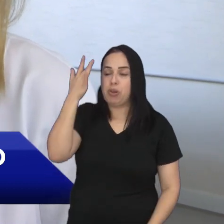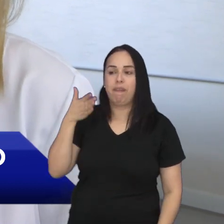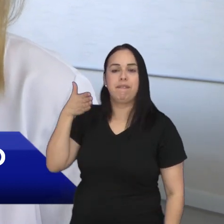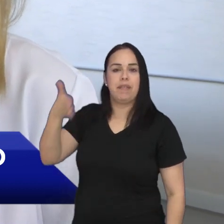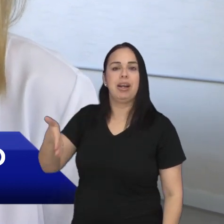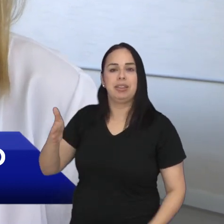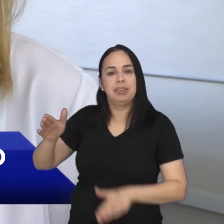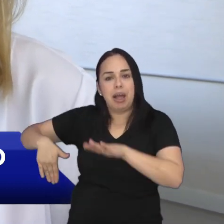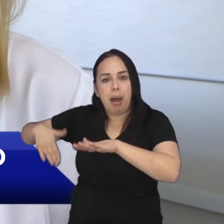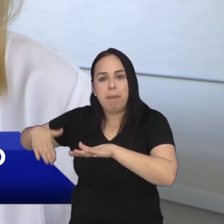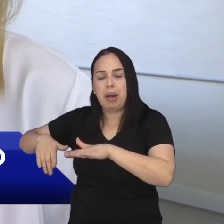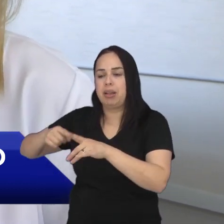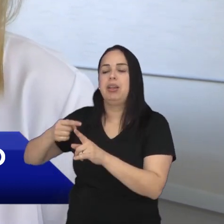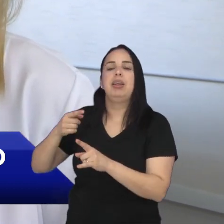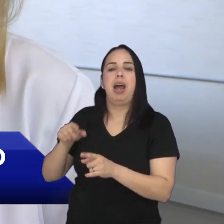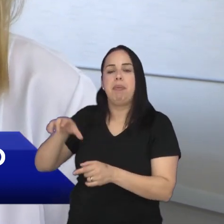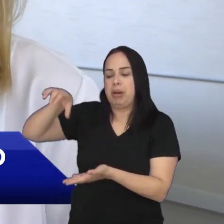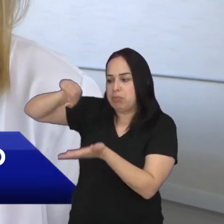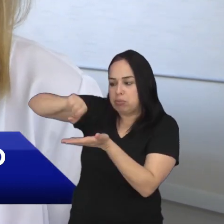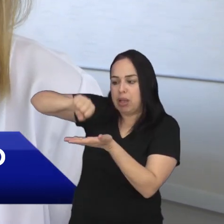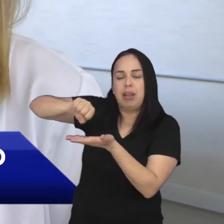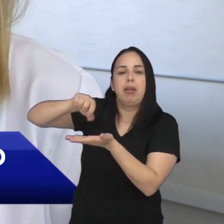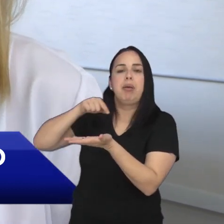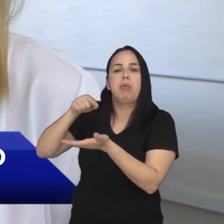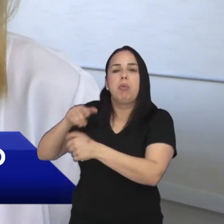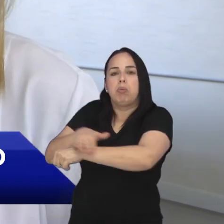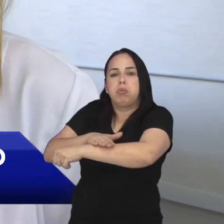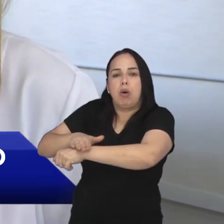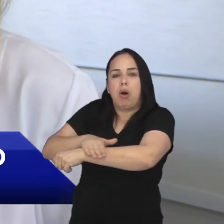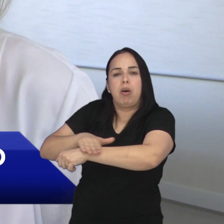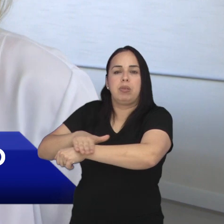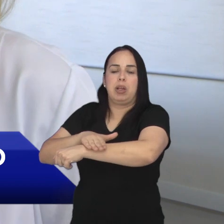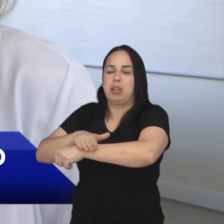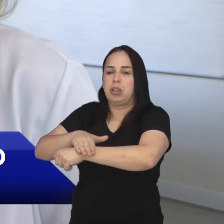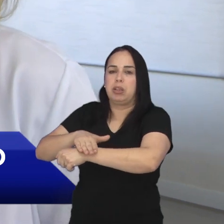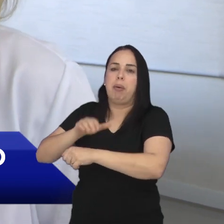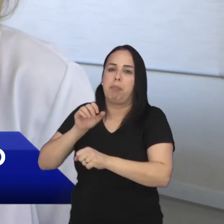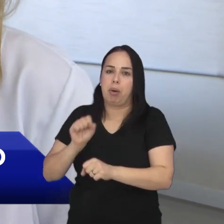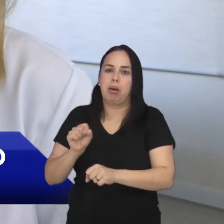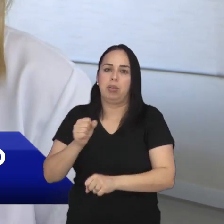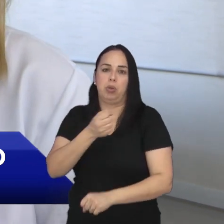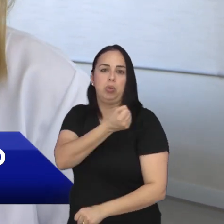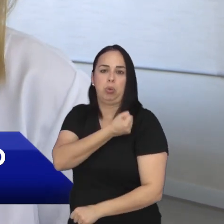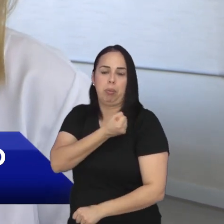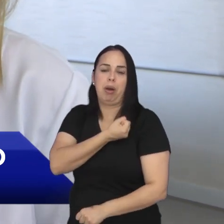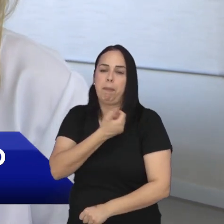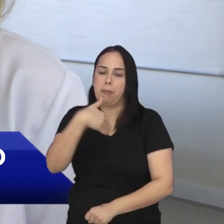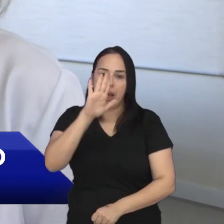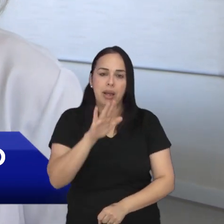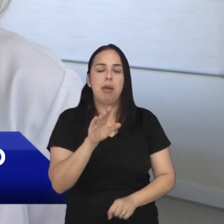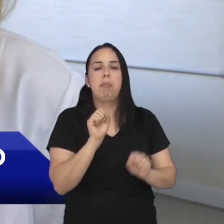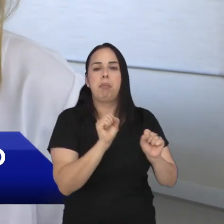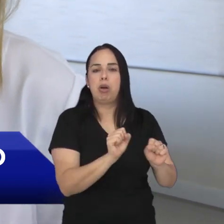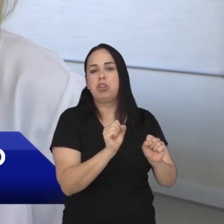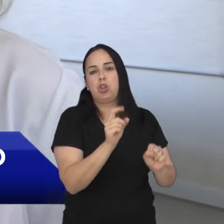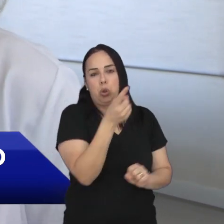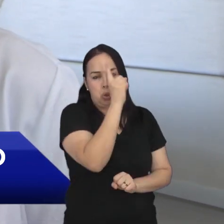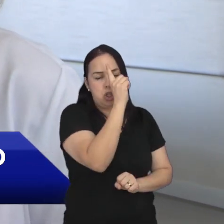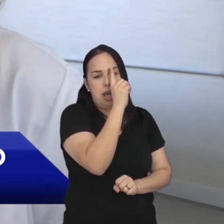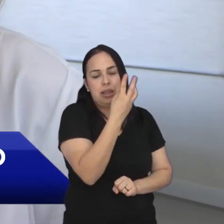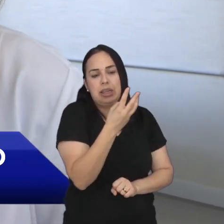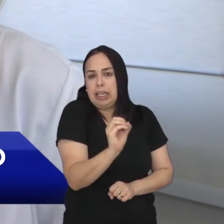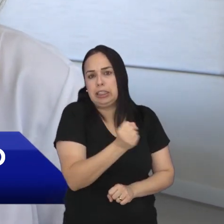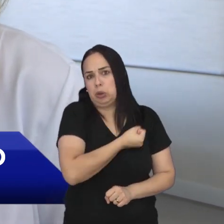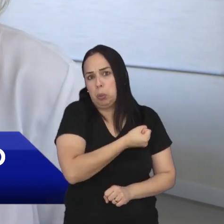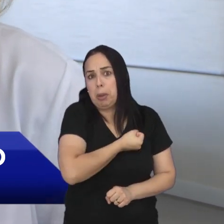solar que vai se expor à praia ou piscina, um filtro solar de mais alta proteção. O filtro solar para o dia a dia pode ser, no mínimo, um